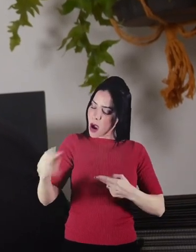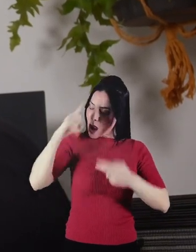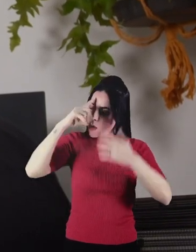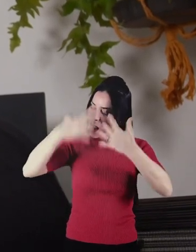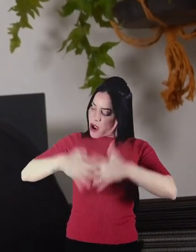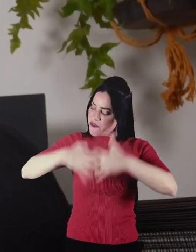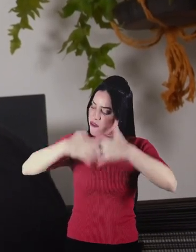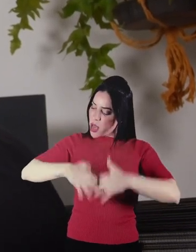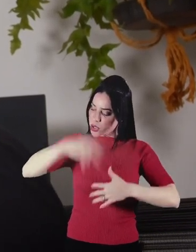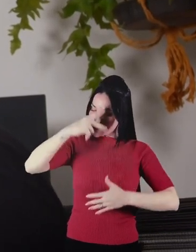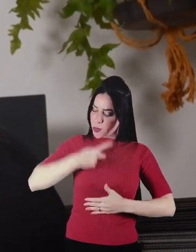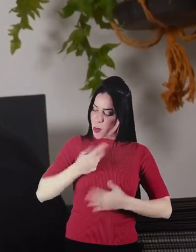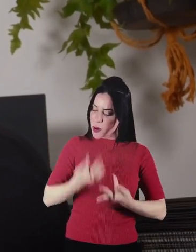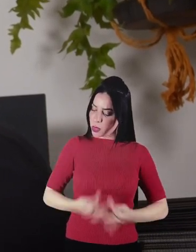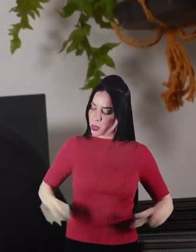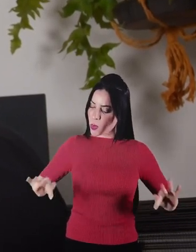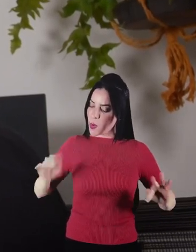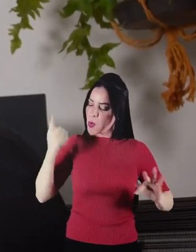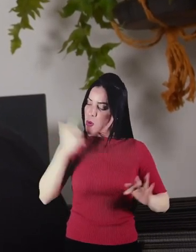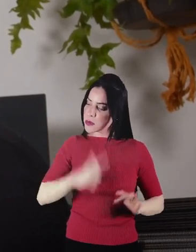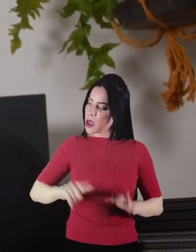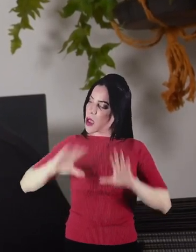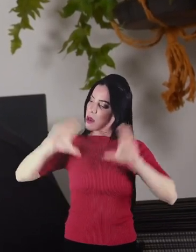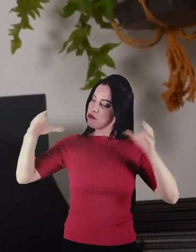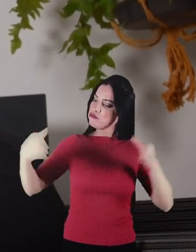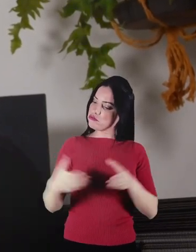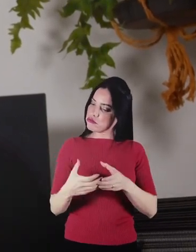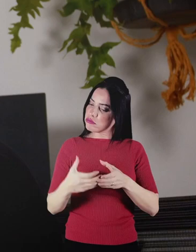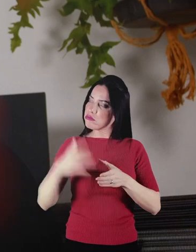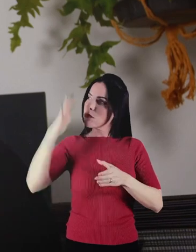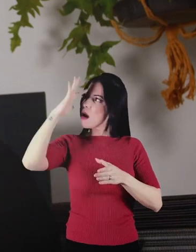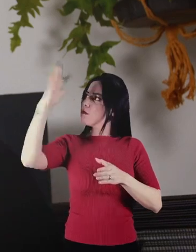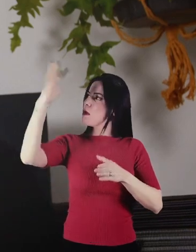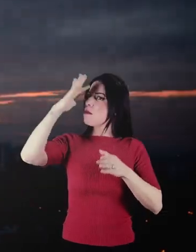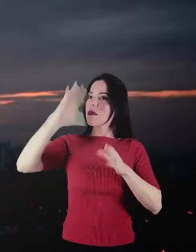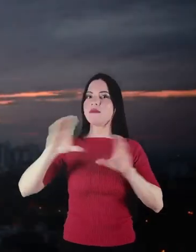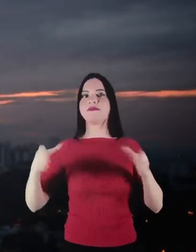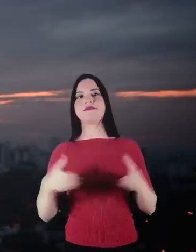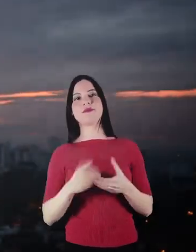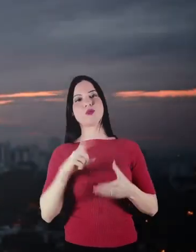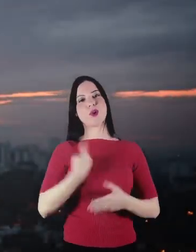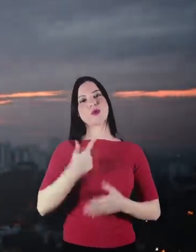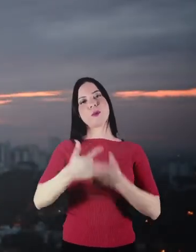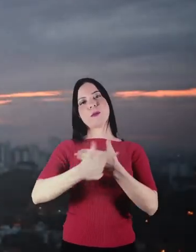de coletivamente repensar as nossas dores e nosso papel no mundo.